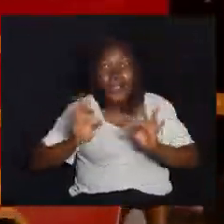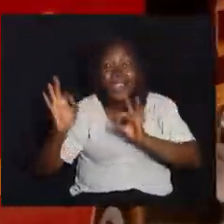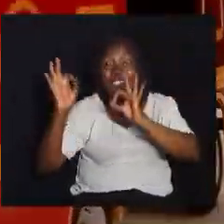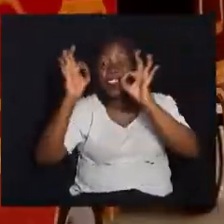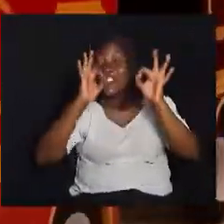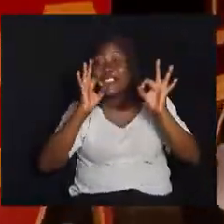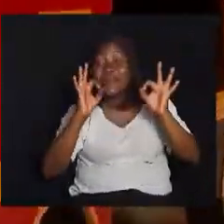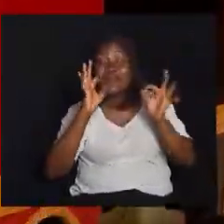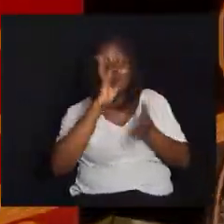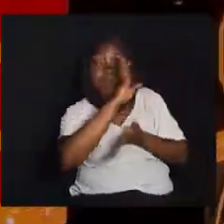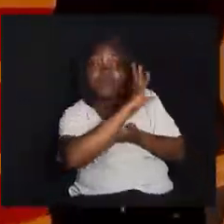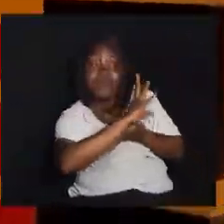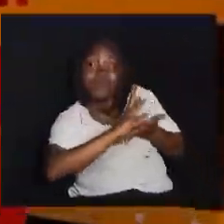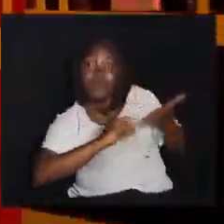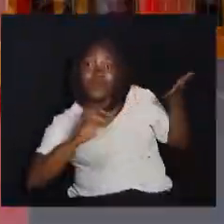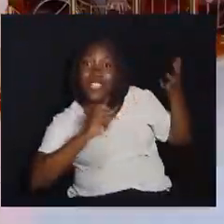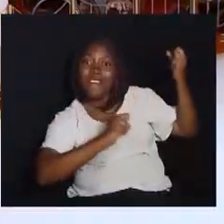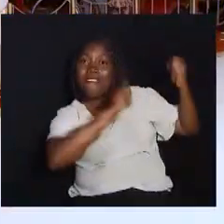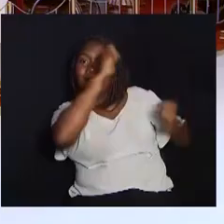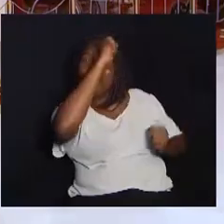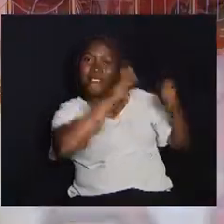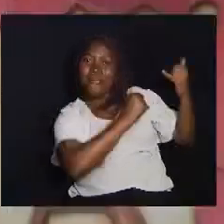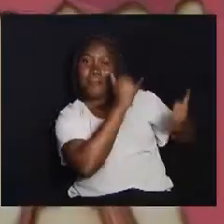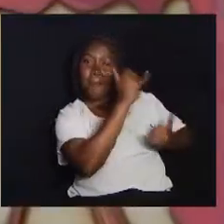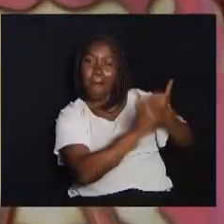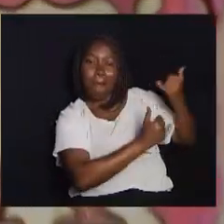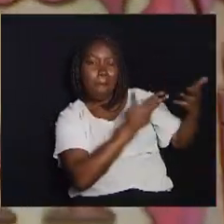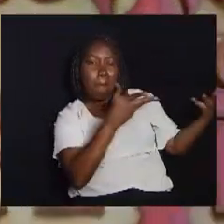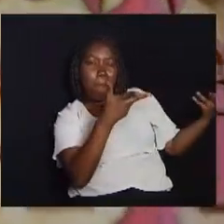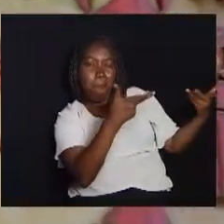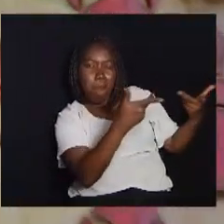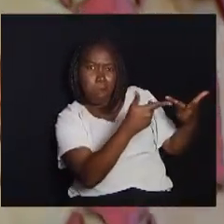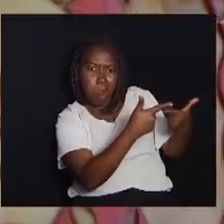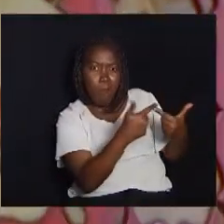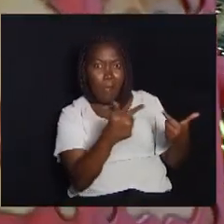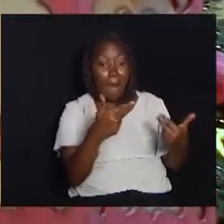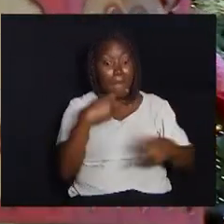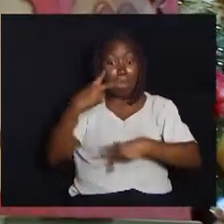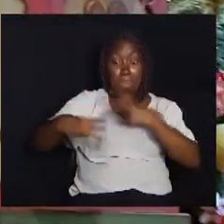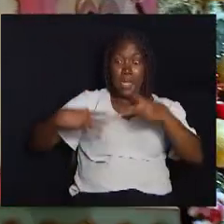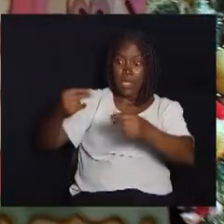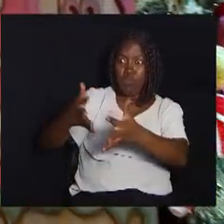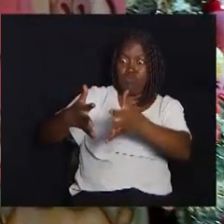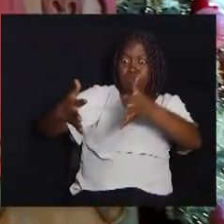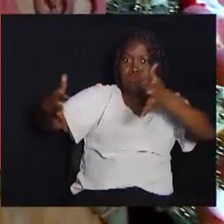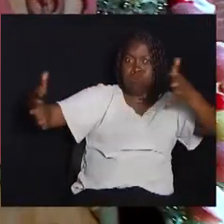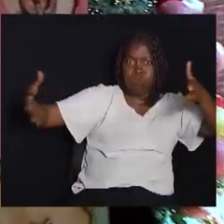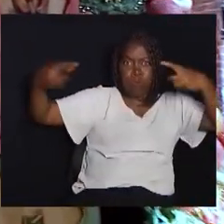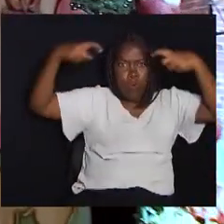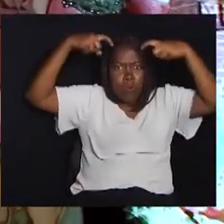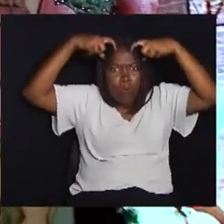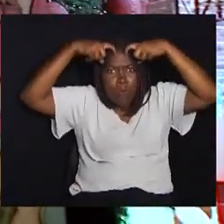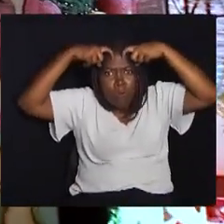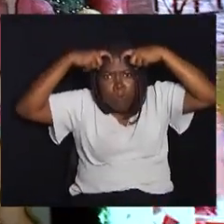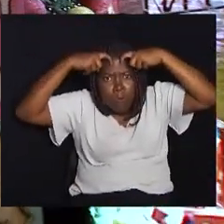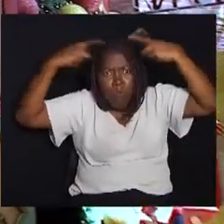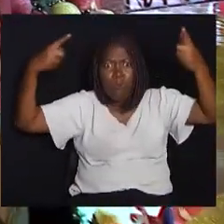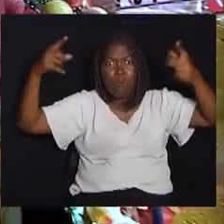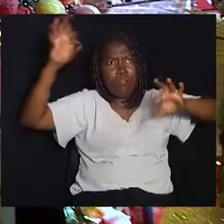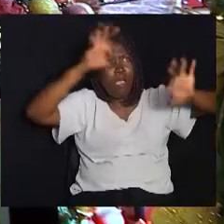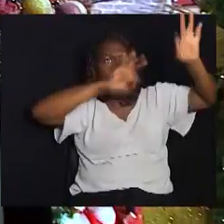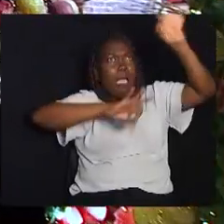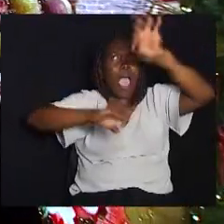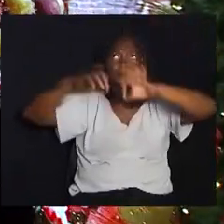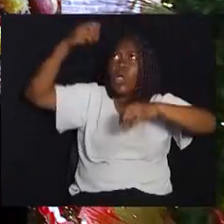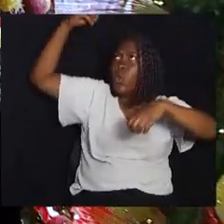na fantástica fábrica de brinquedos. Presentes e engrenagens gigantes, ursos, soldados de chumbo, arranjos,